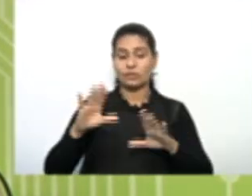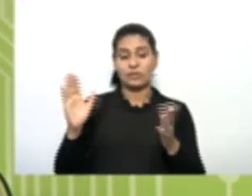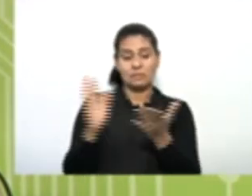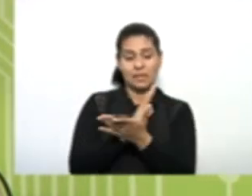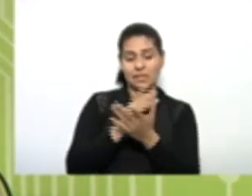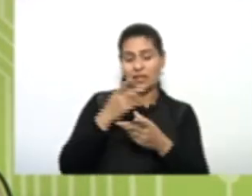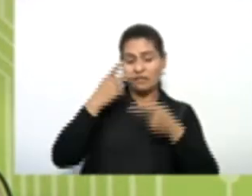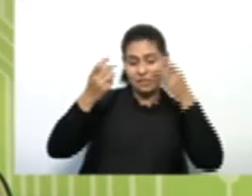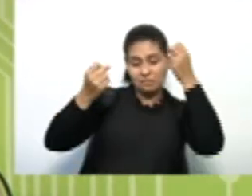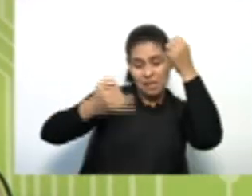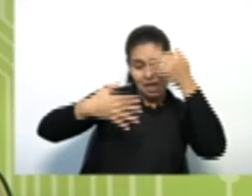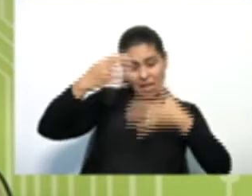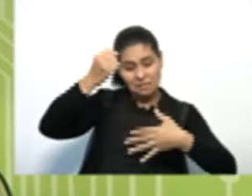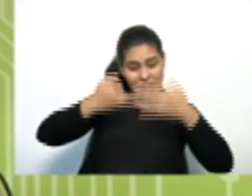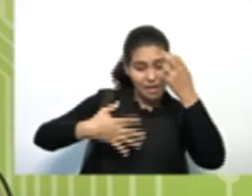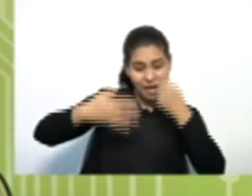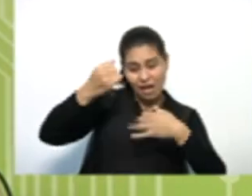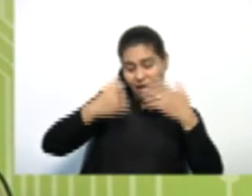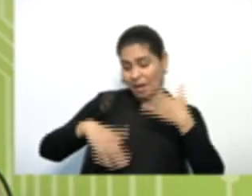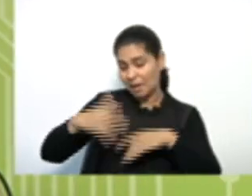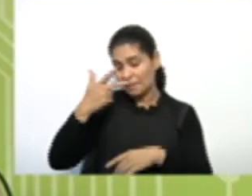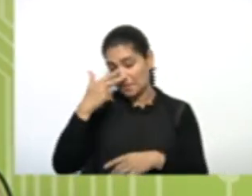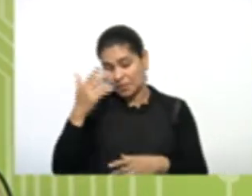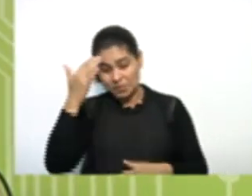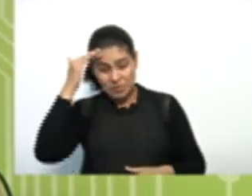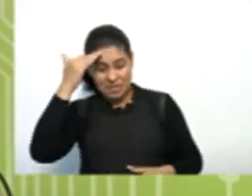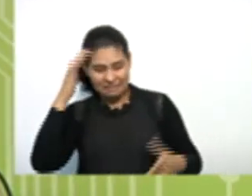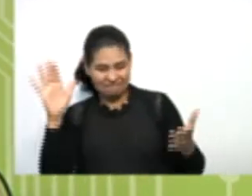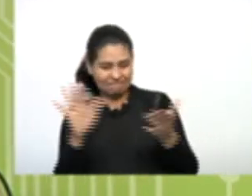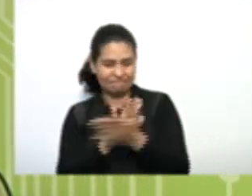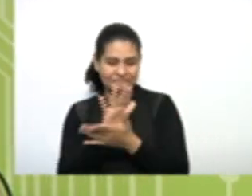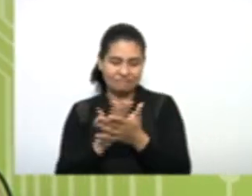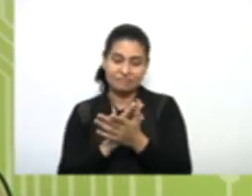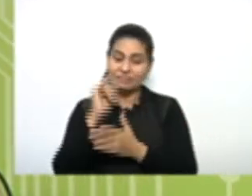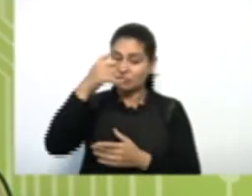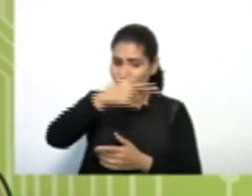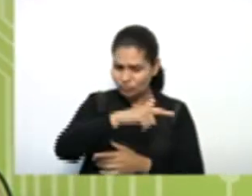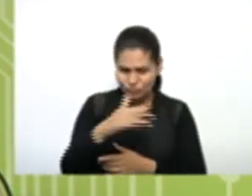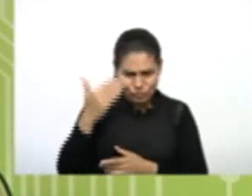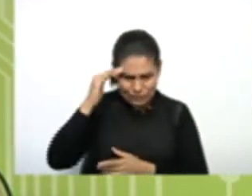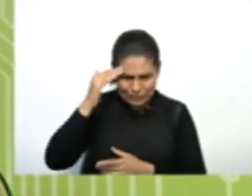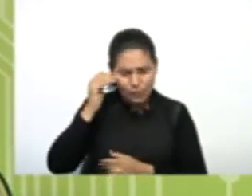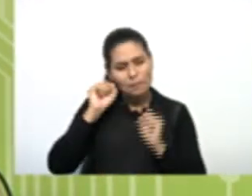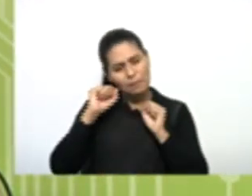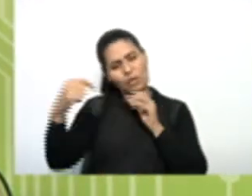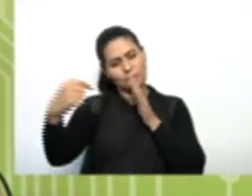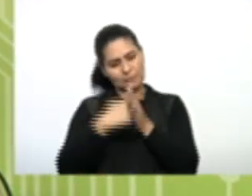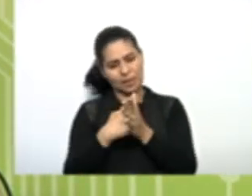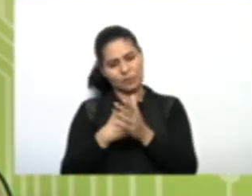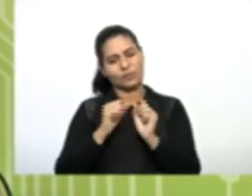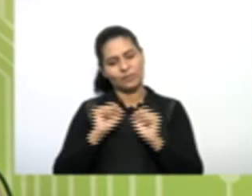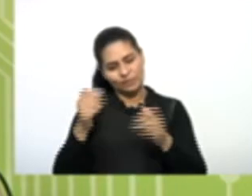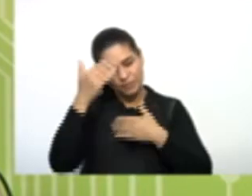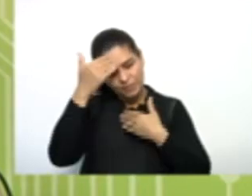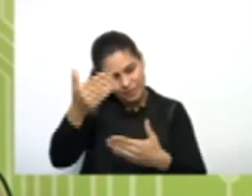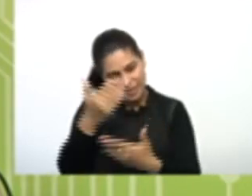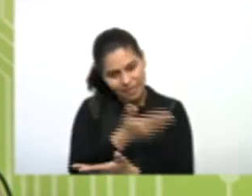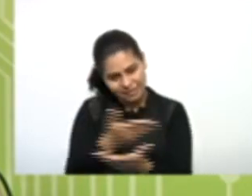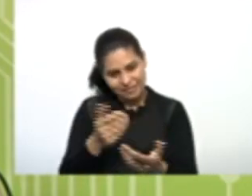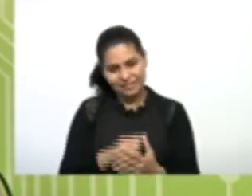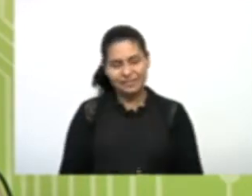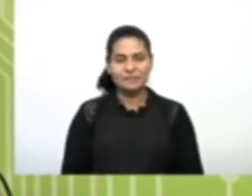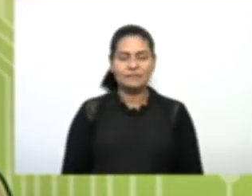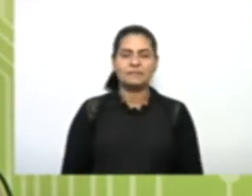está falando, mas às vezes a gente está falando só pelas laterais, assim. Se ficou qualquer outra dúvida, mande sua dúvida para a gente. Muito obrigada pela